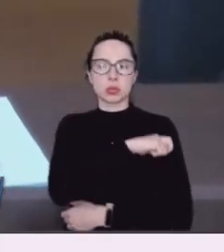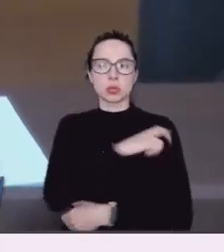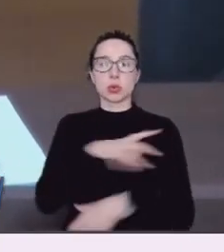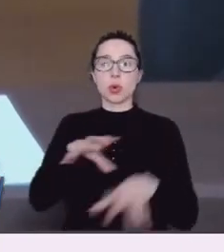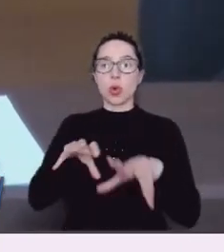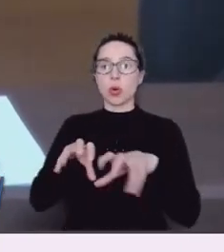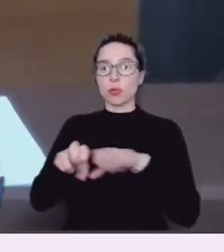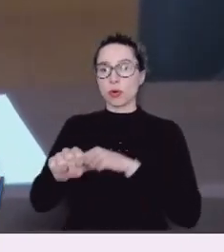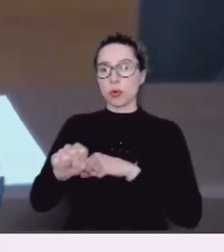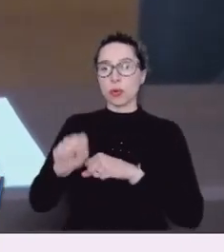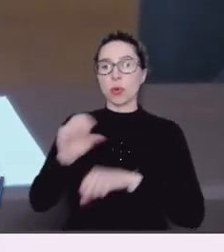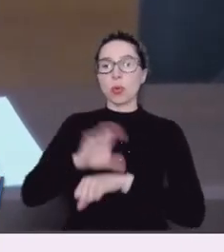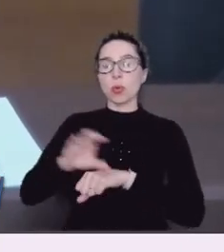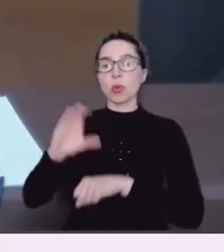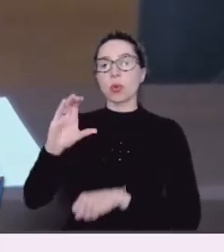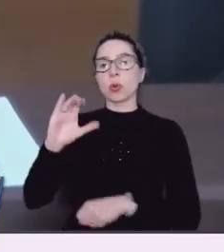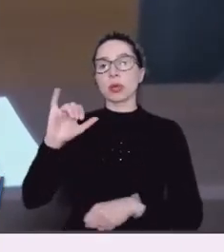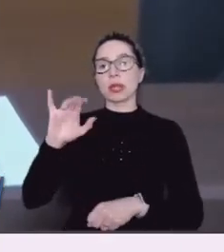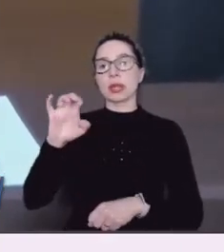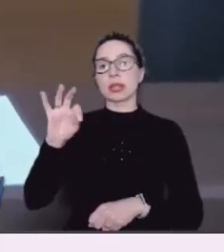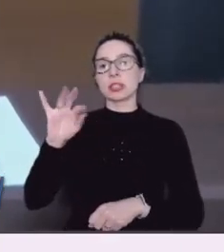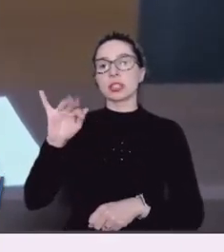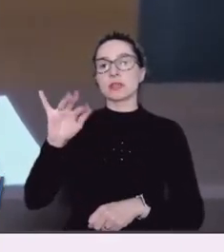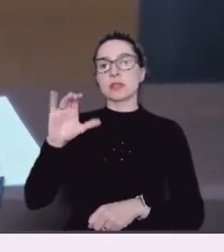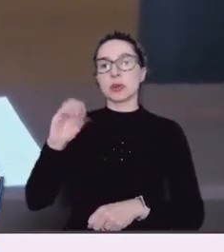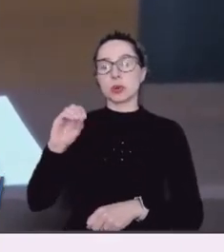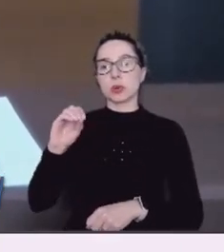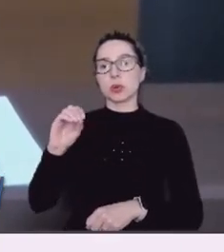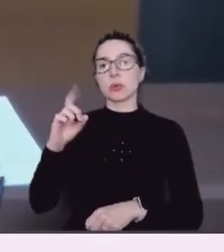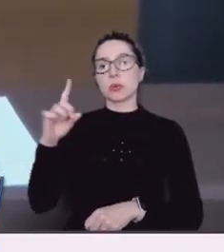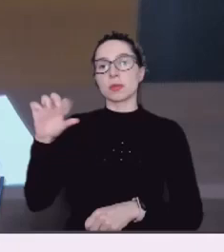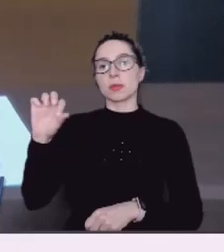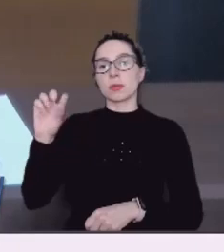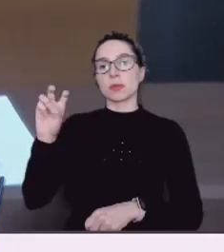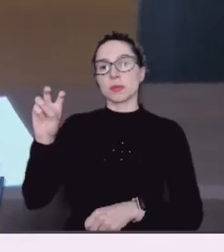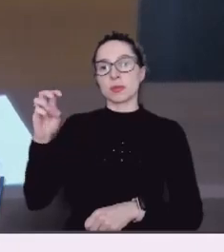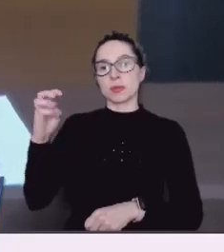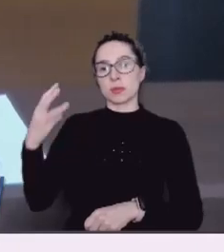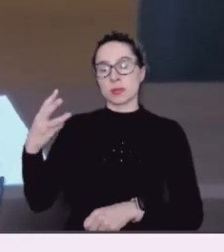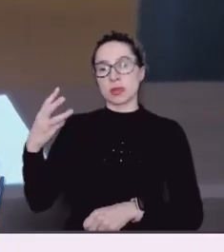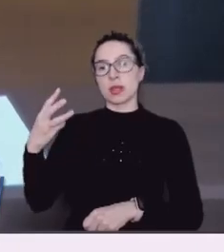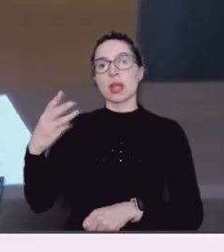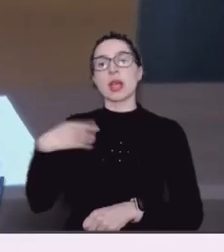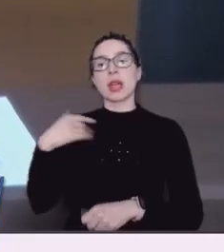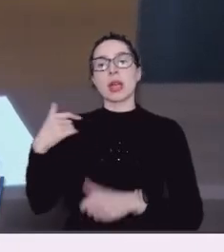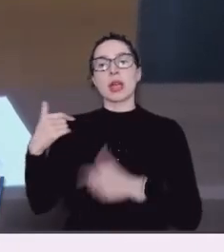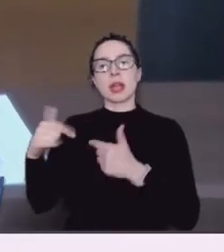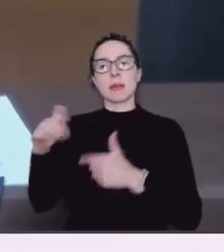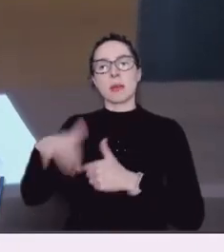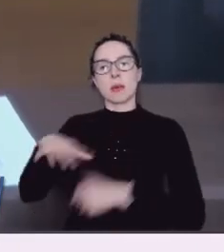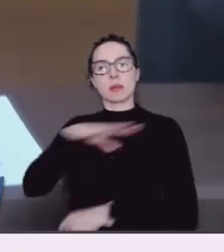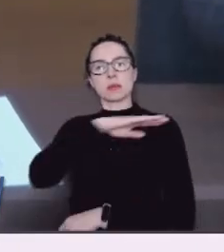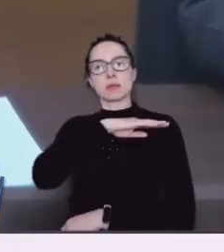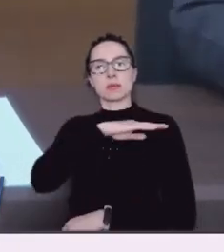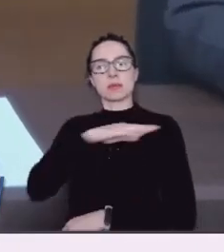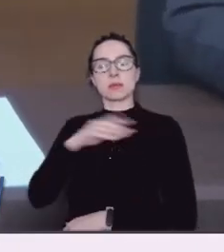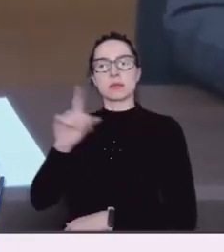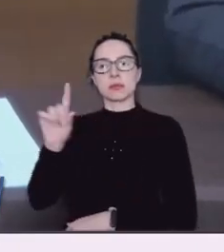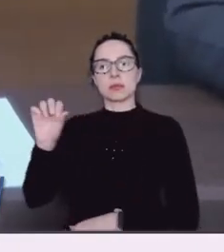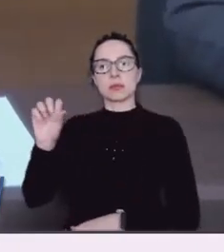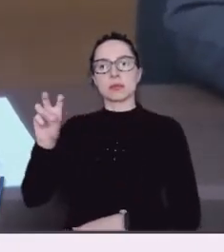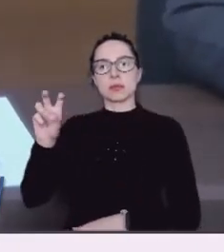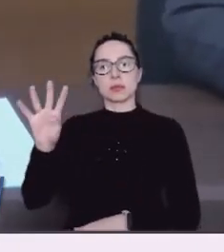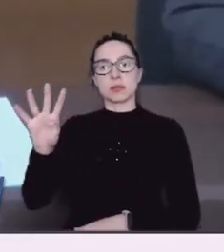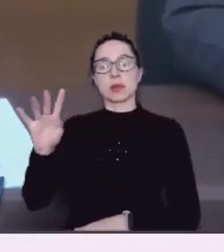em 1953, fez tiro de guerra em 1954 e em